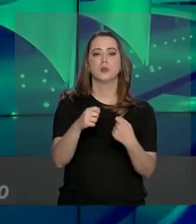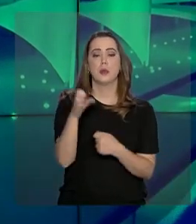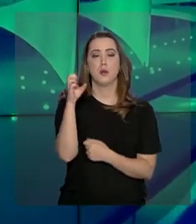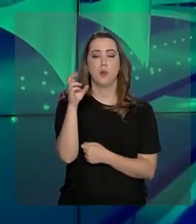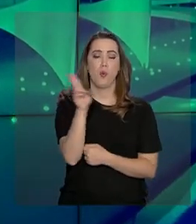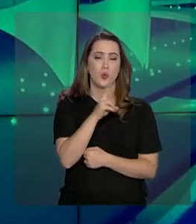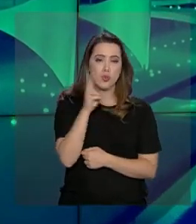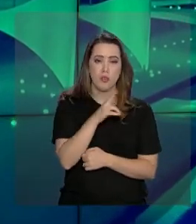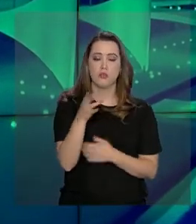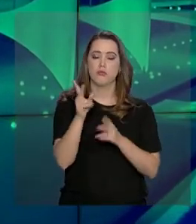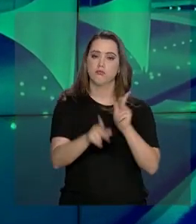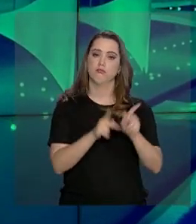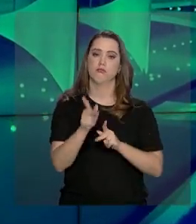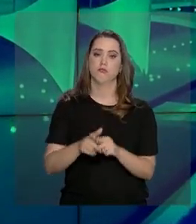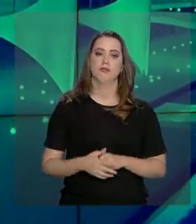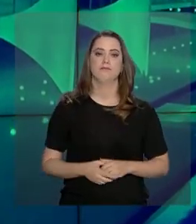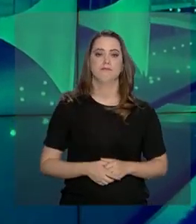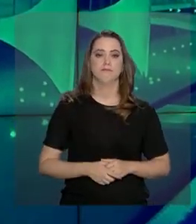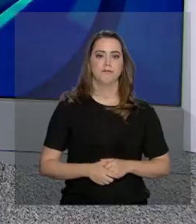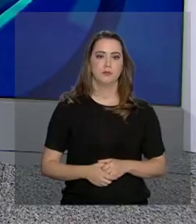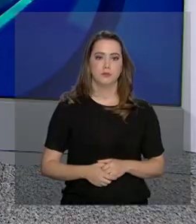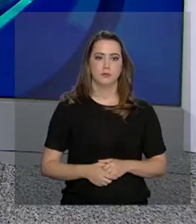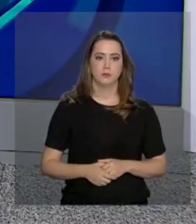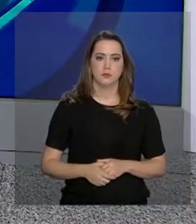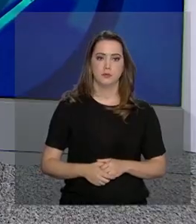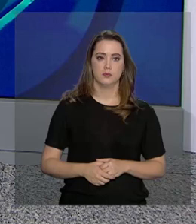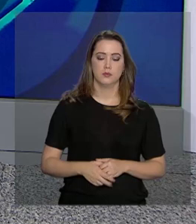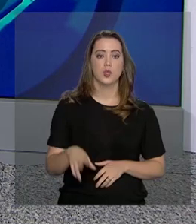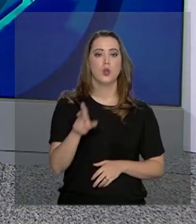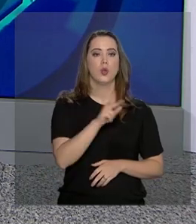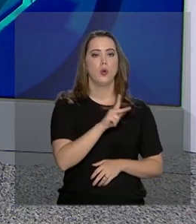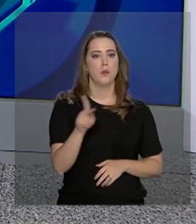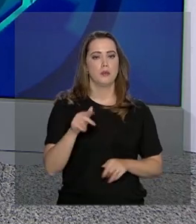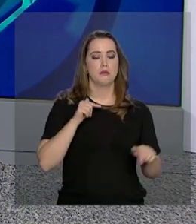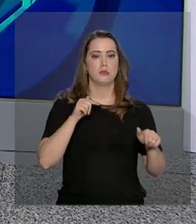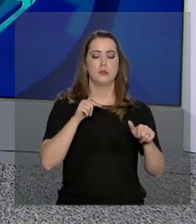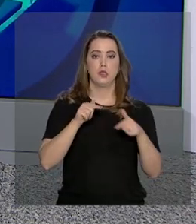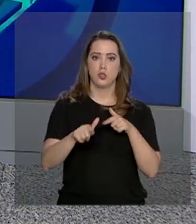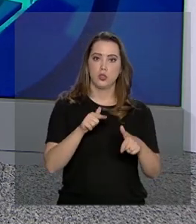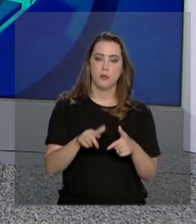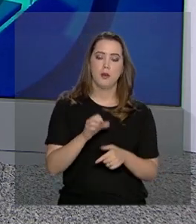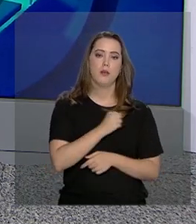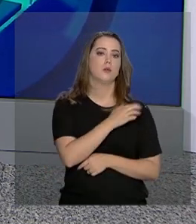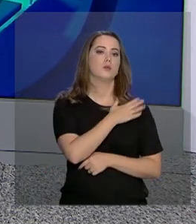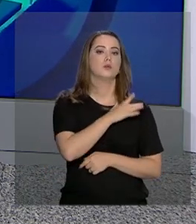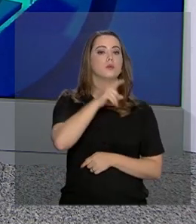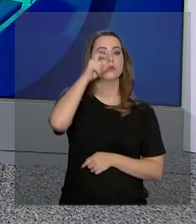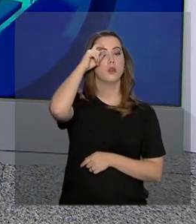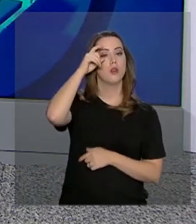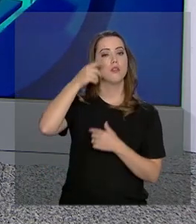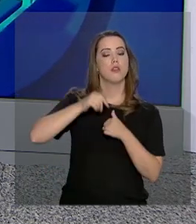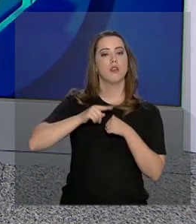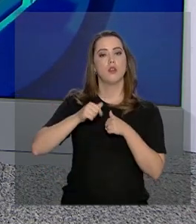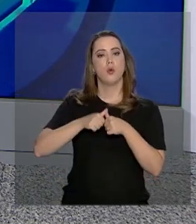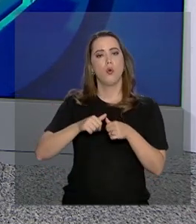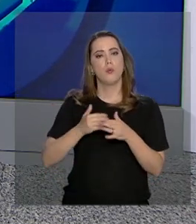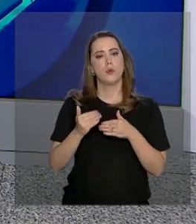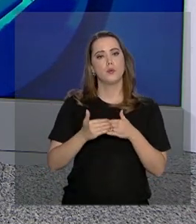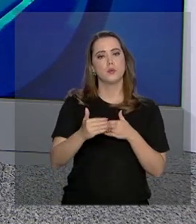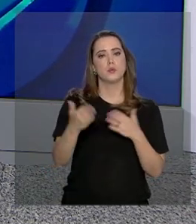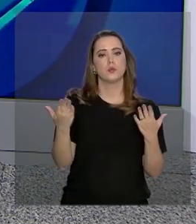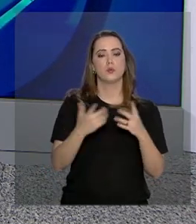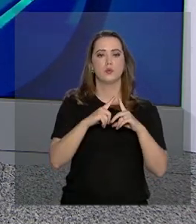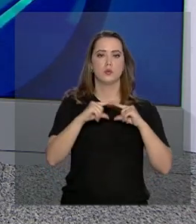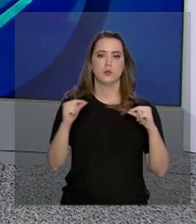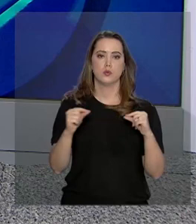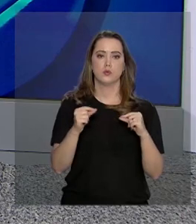necessidades urgentes da população. O presidente em exercício, Hamilton Mourão, cumpriu agenda hoje aqui em